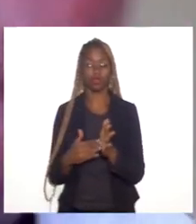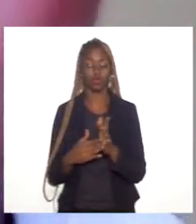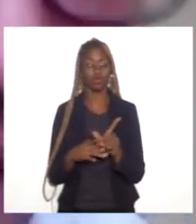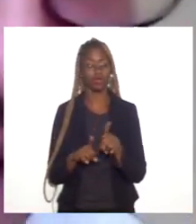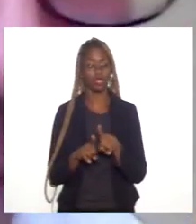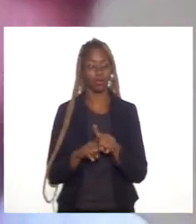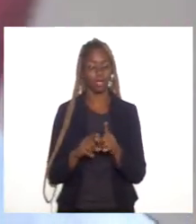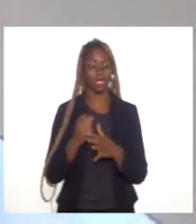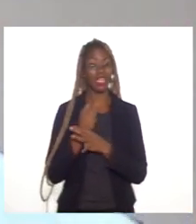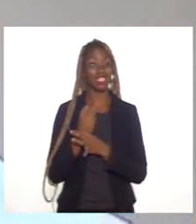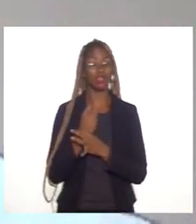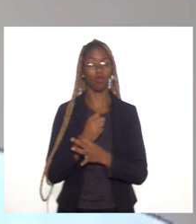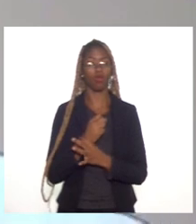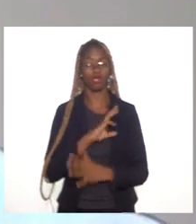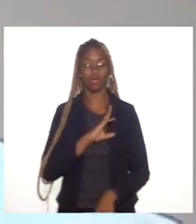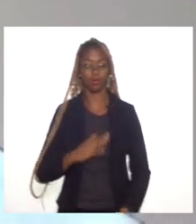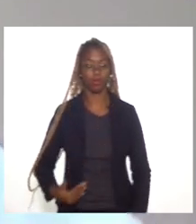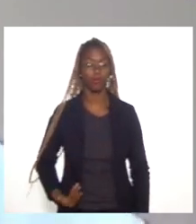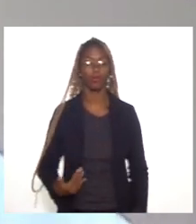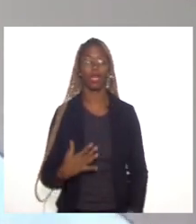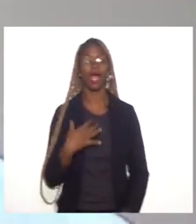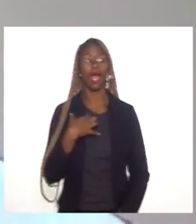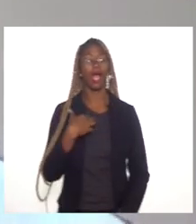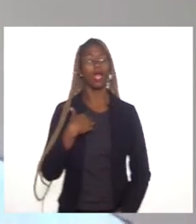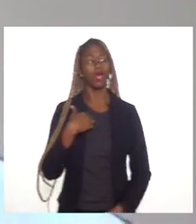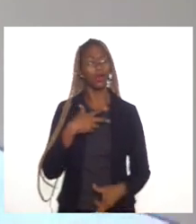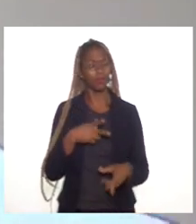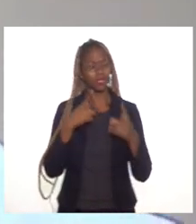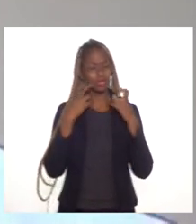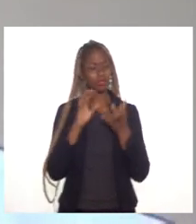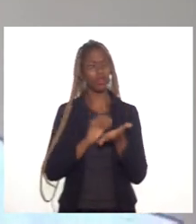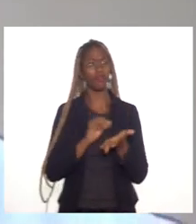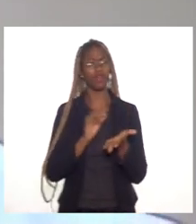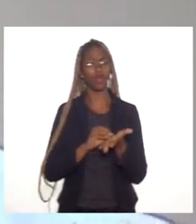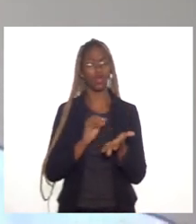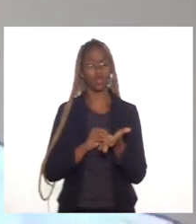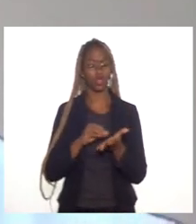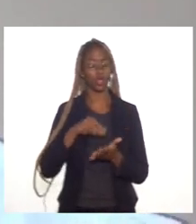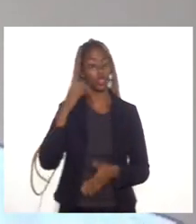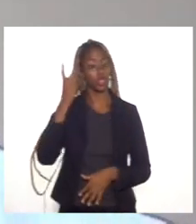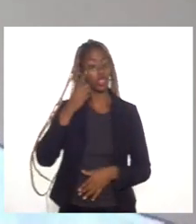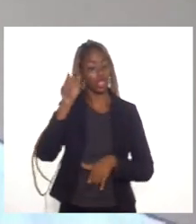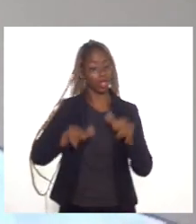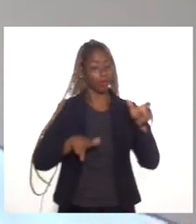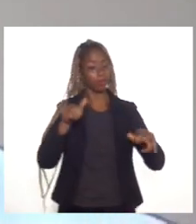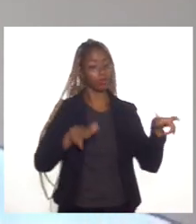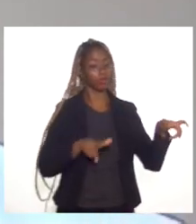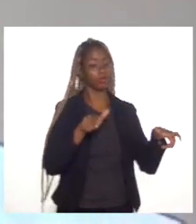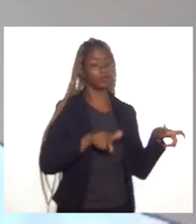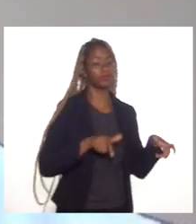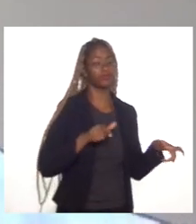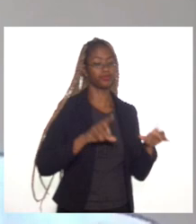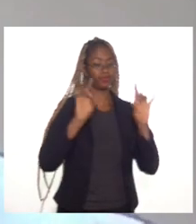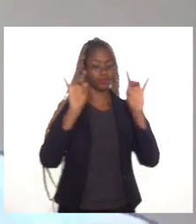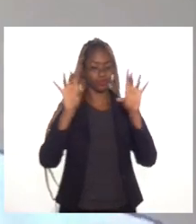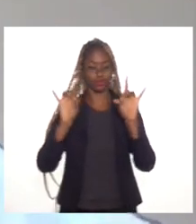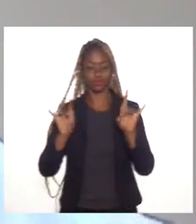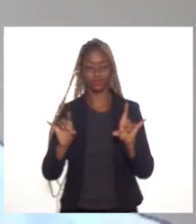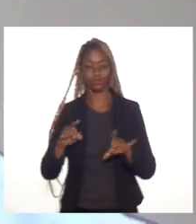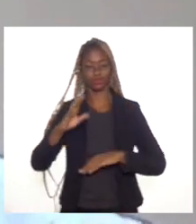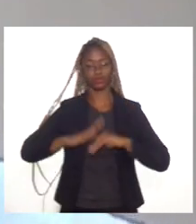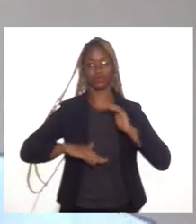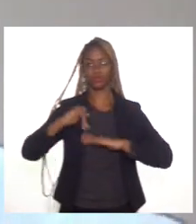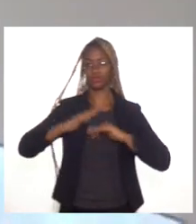da segurança pública, eu sinto falta, e aí tem deputados que são especialistas, são